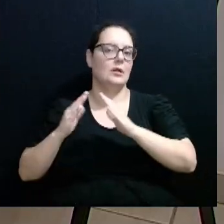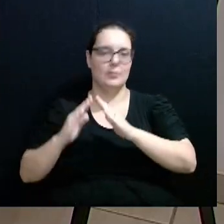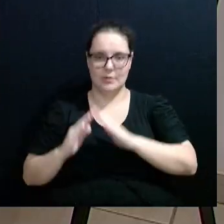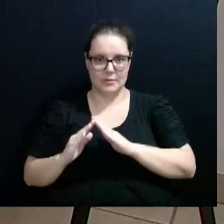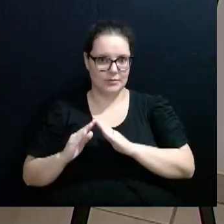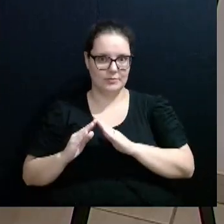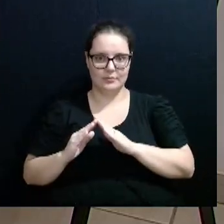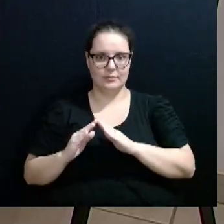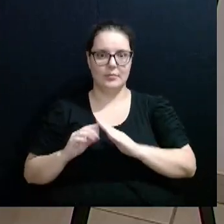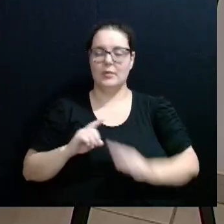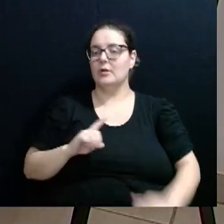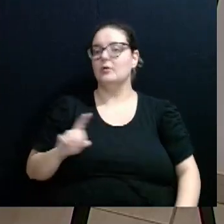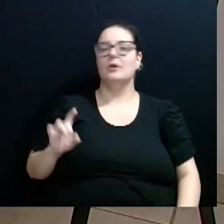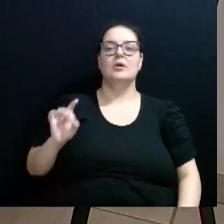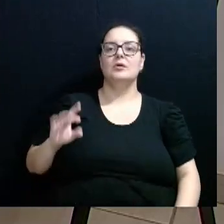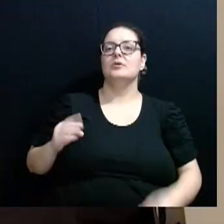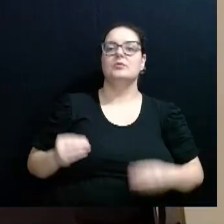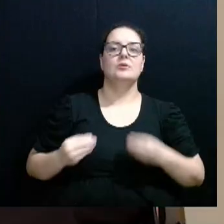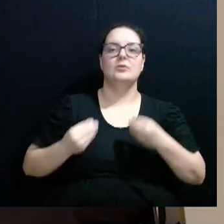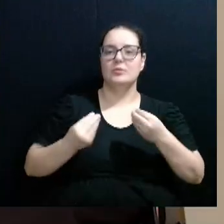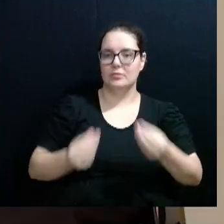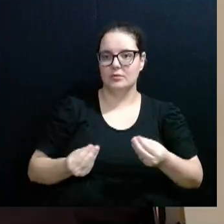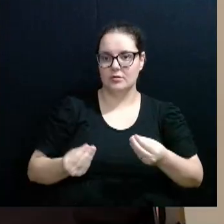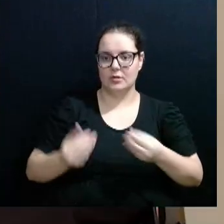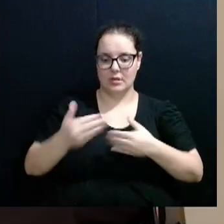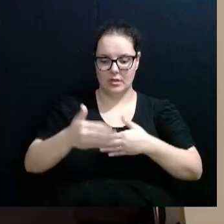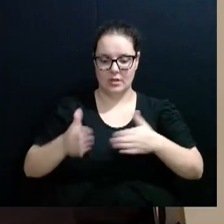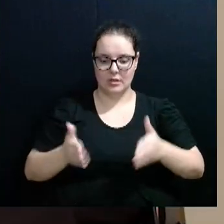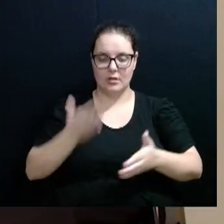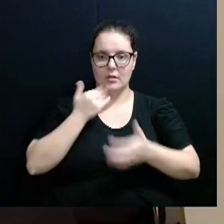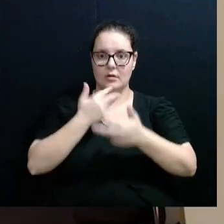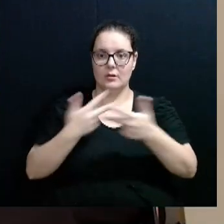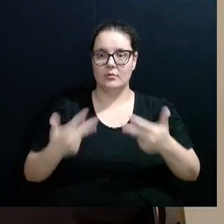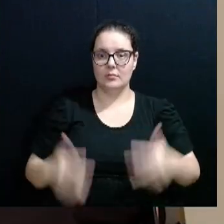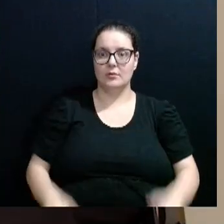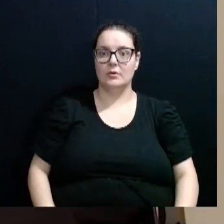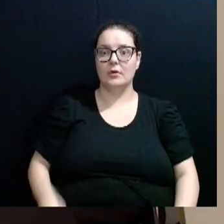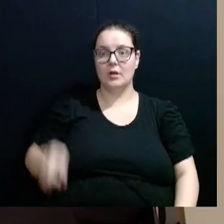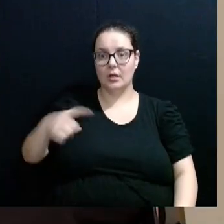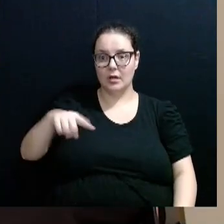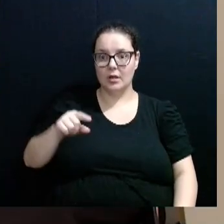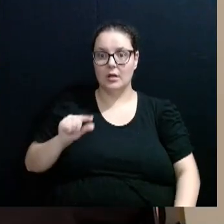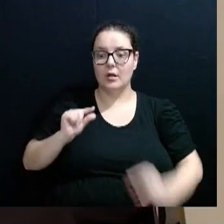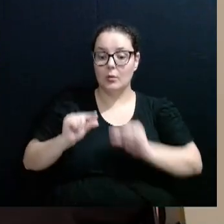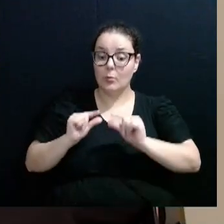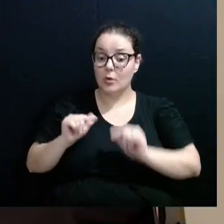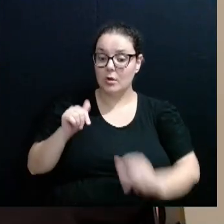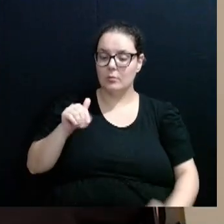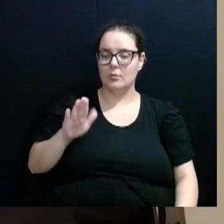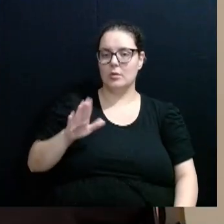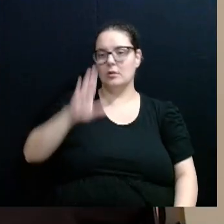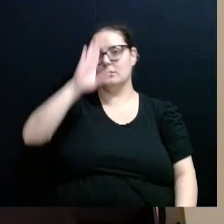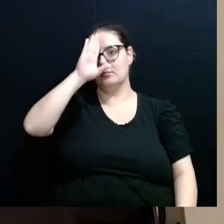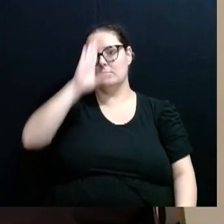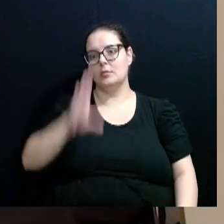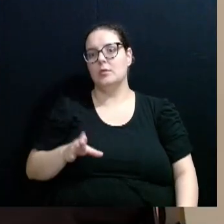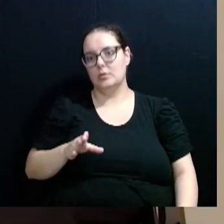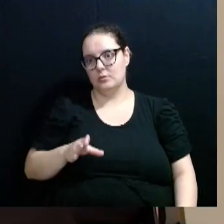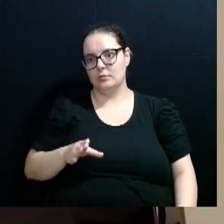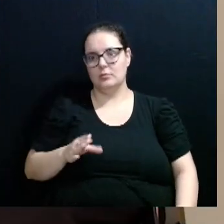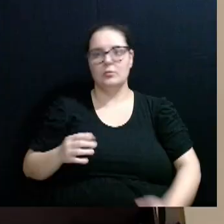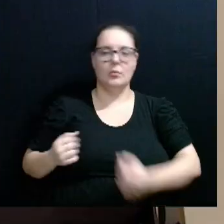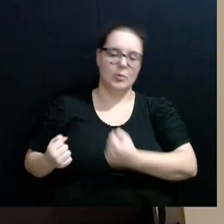basta fornecer a cesta básica. Elas precisam de um pouquinho mais, principalmente de um apoio